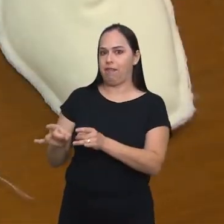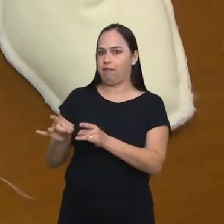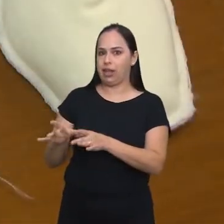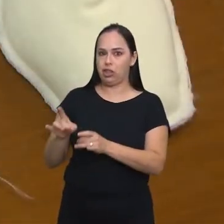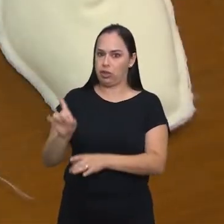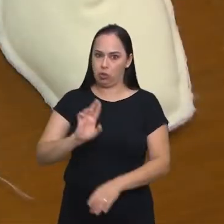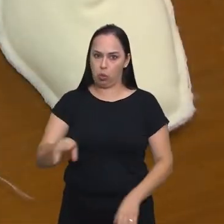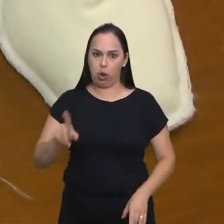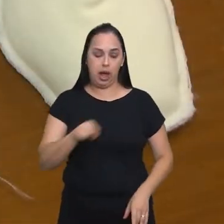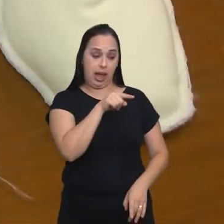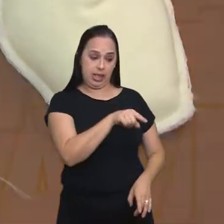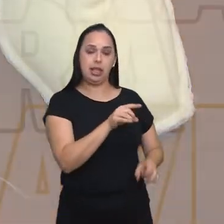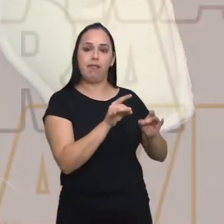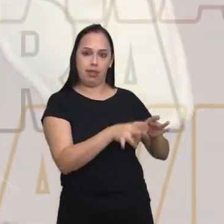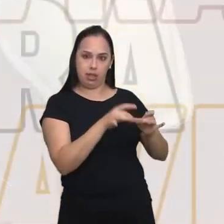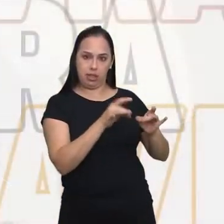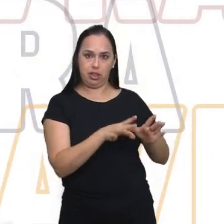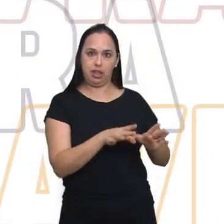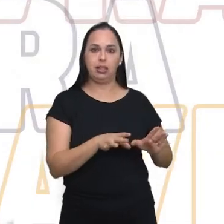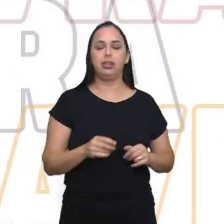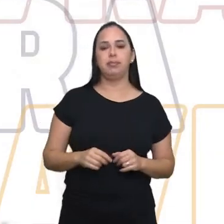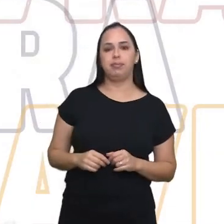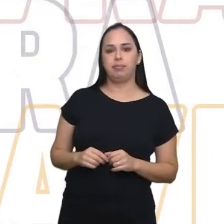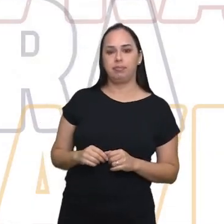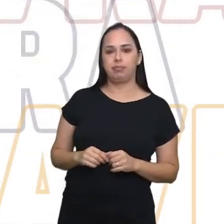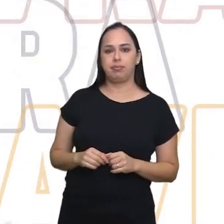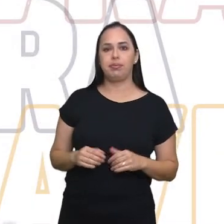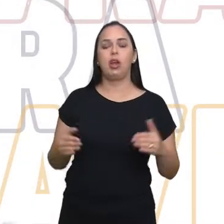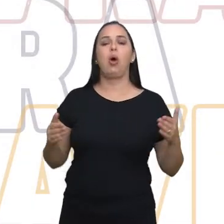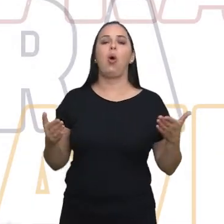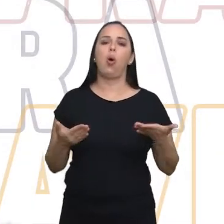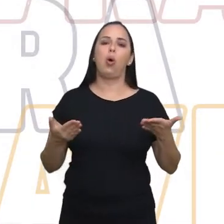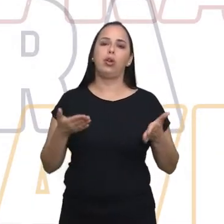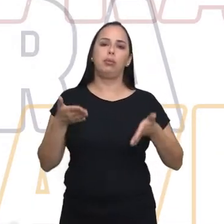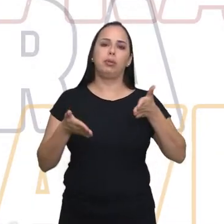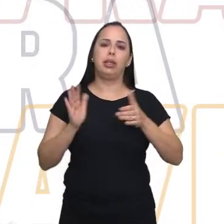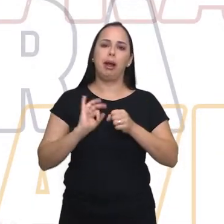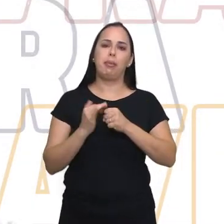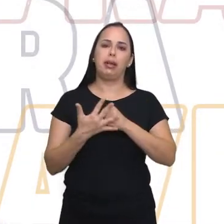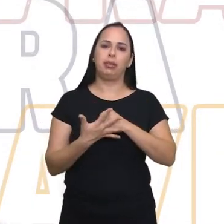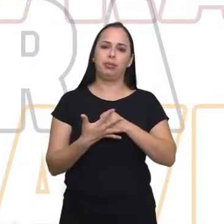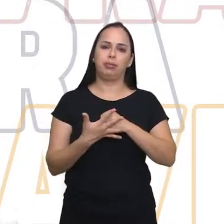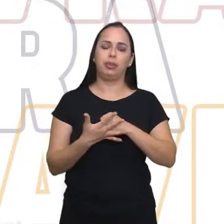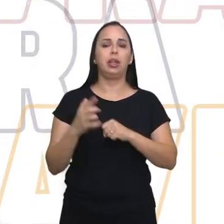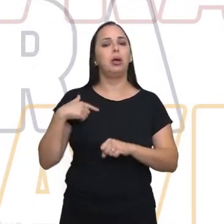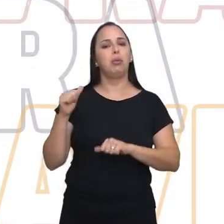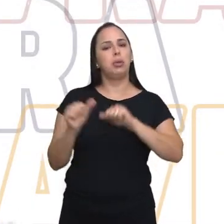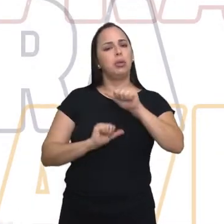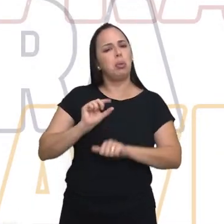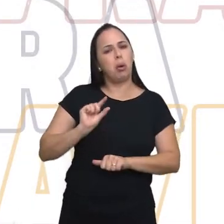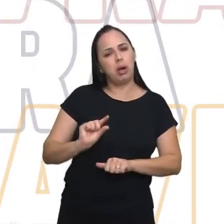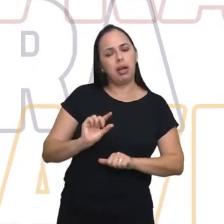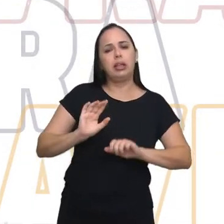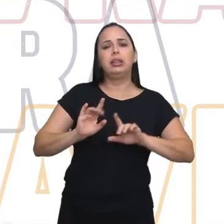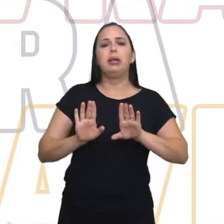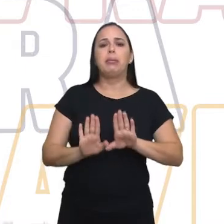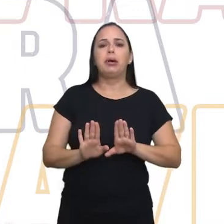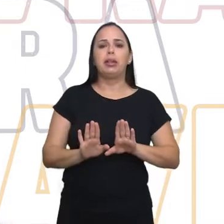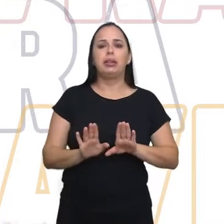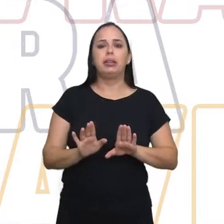doada, vendida na entidade. Hoje, com a pandemia, nós mudamos um pouquinho, porque a